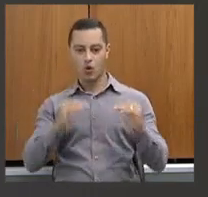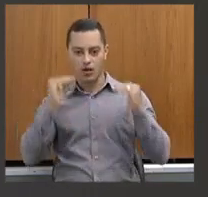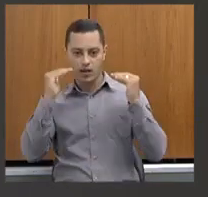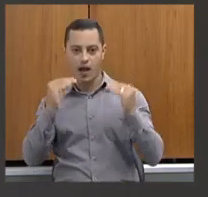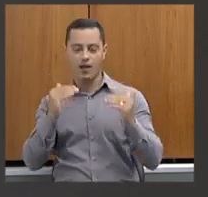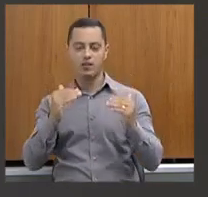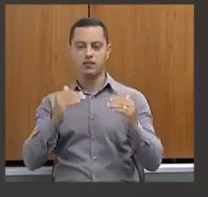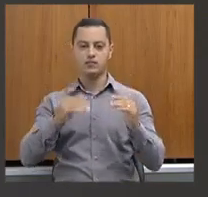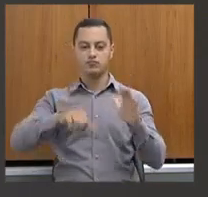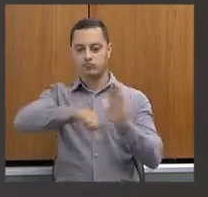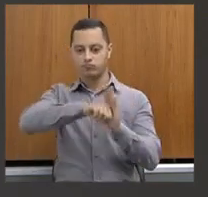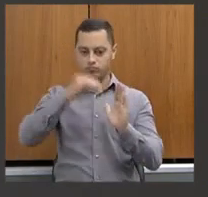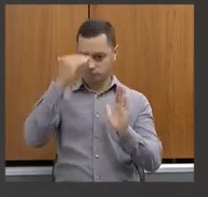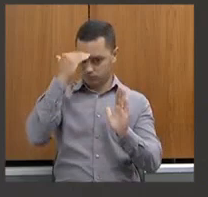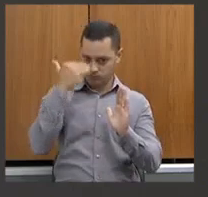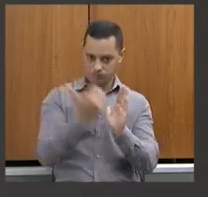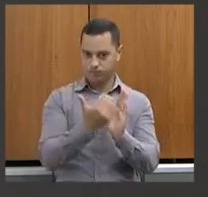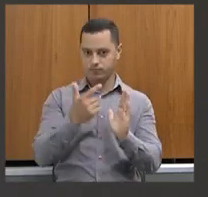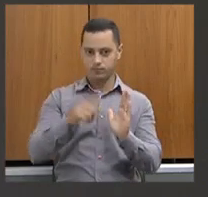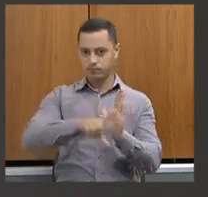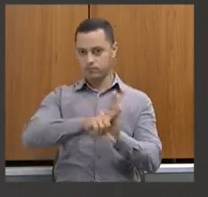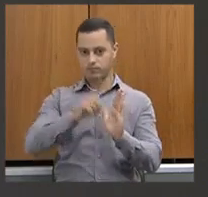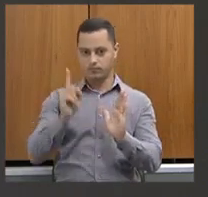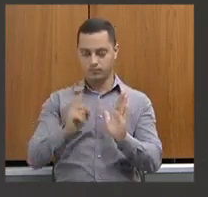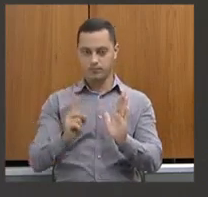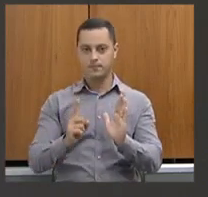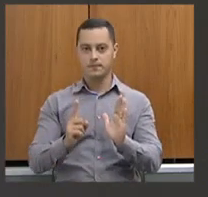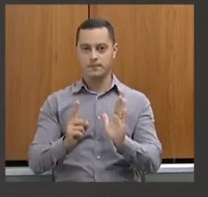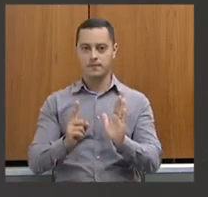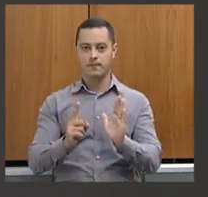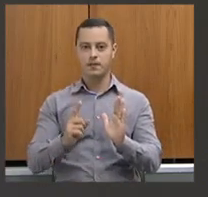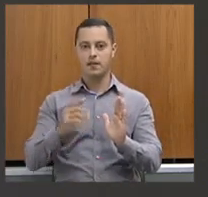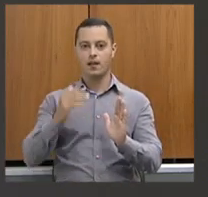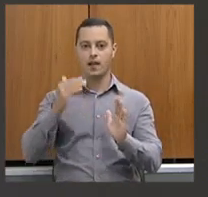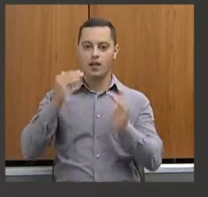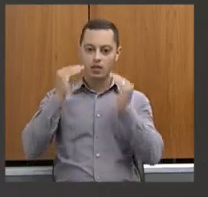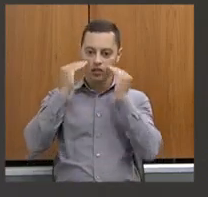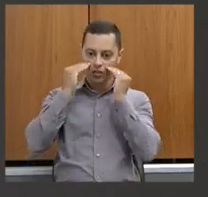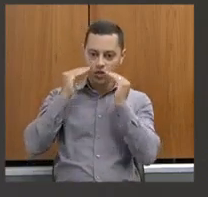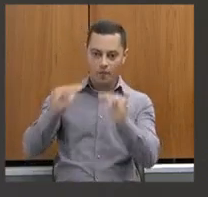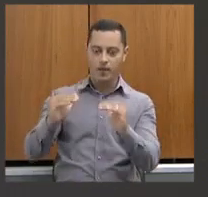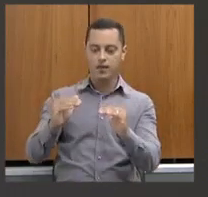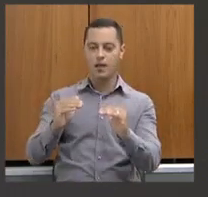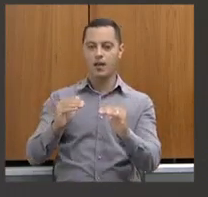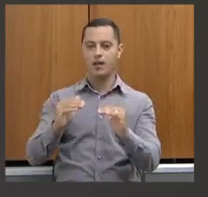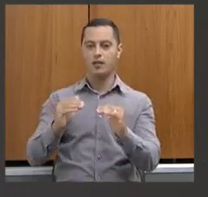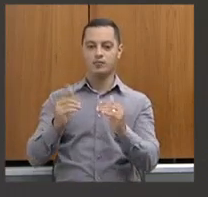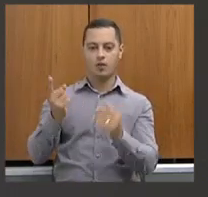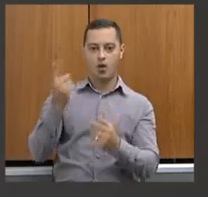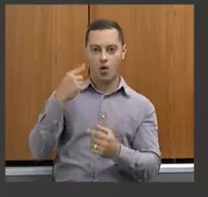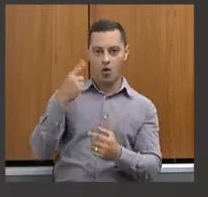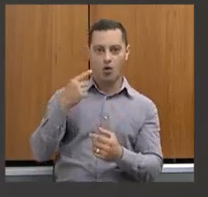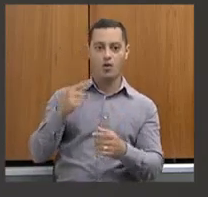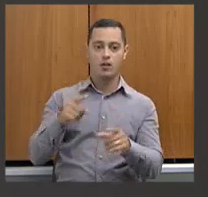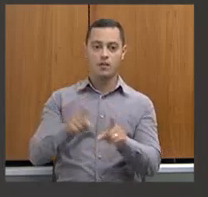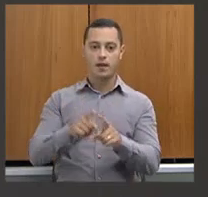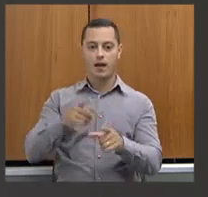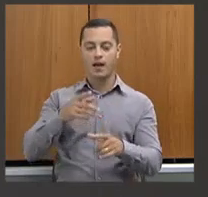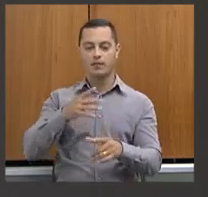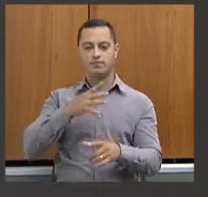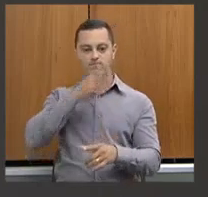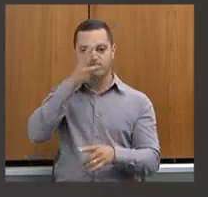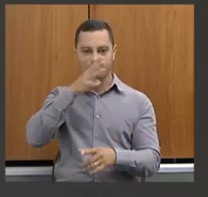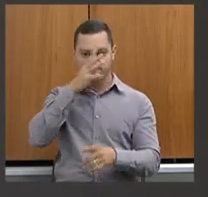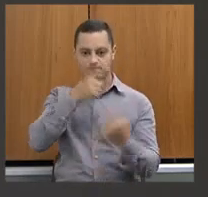fundamentais como a legalidade e o devido processo legal desobediência ao princípio da inércia e afronta as prerrogativas e